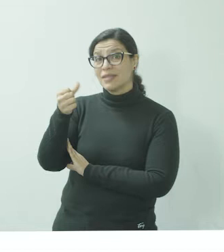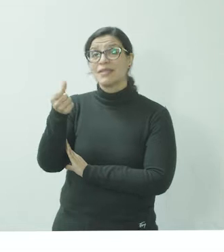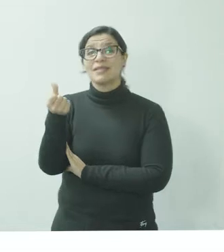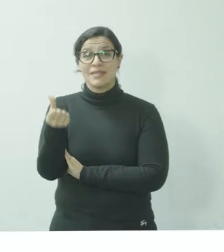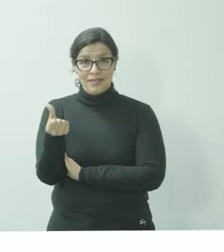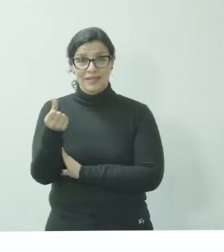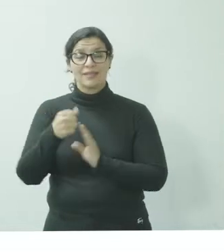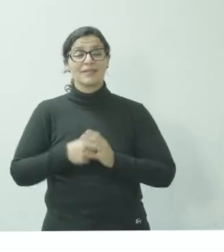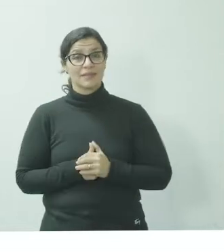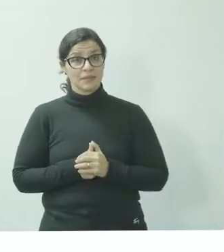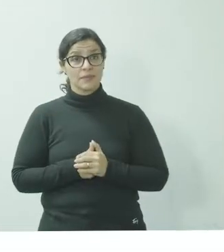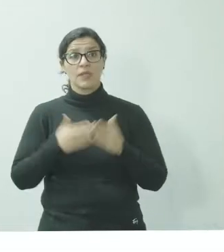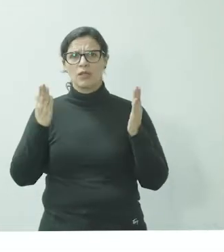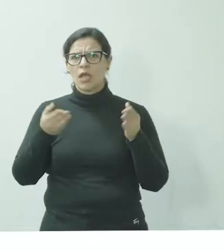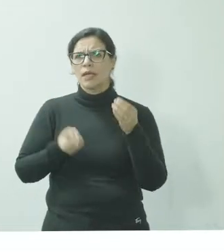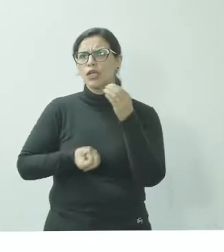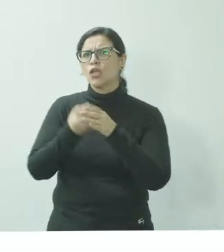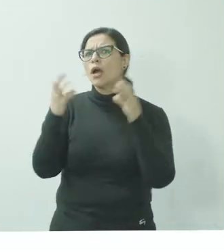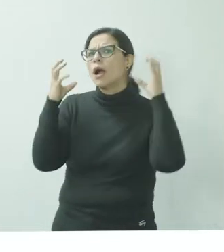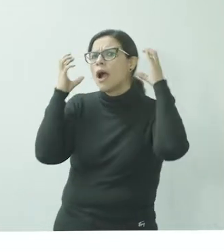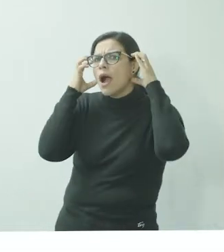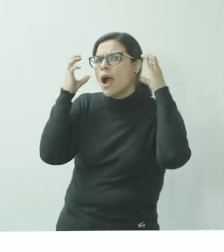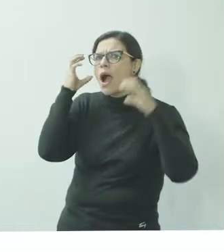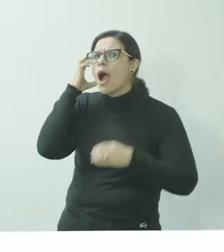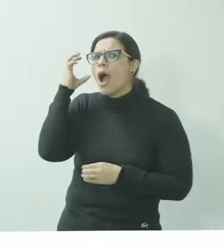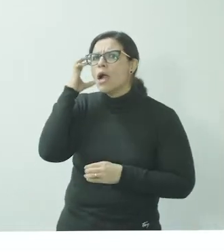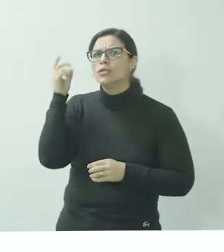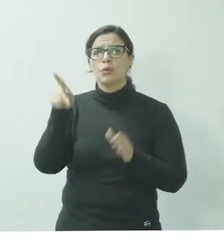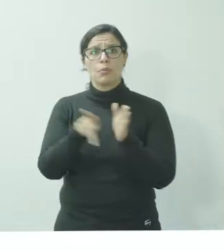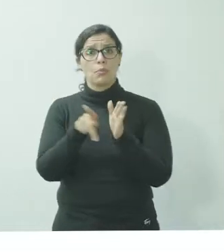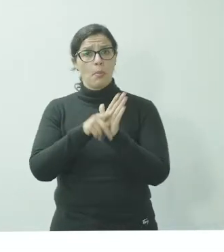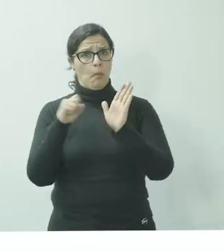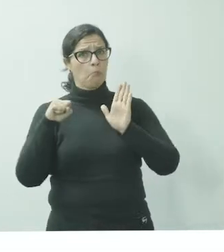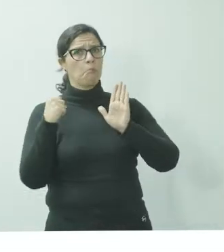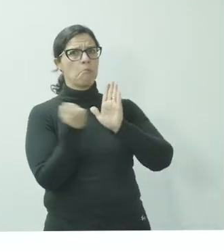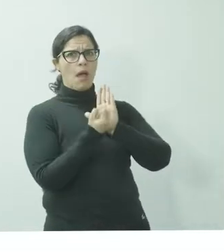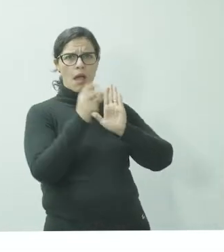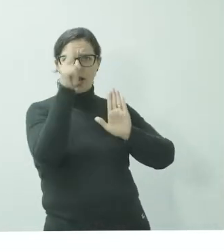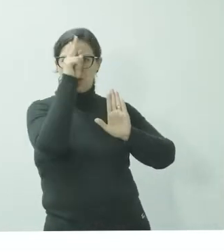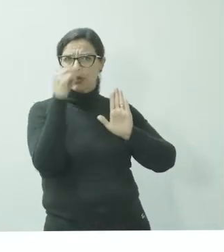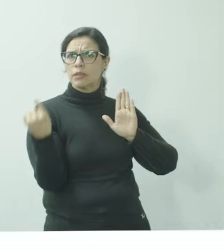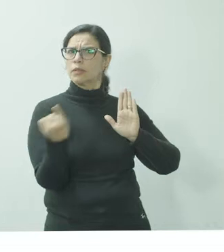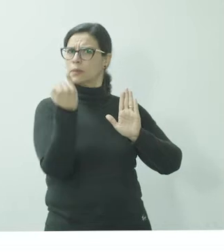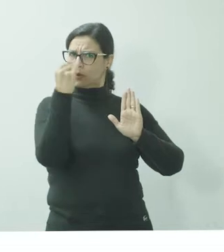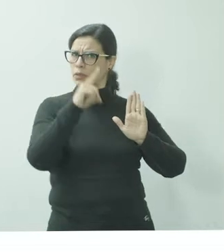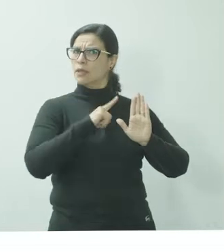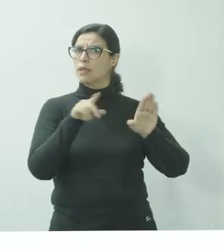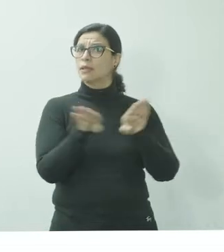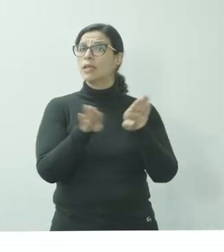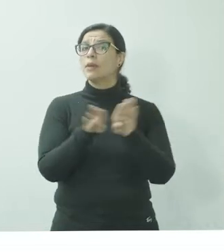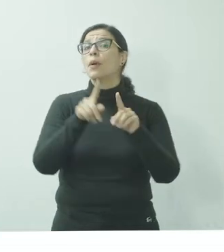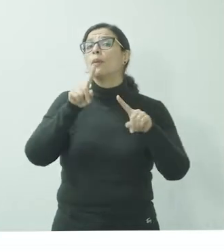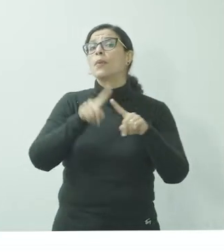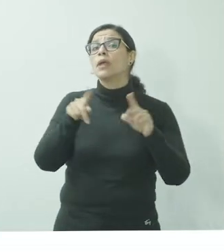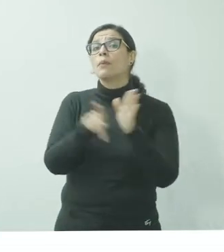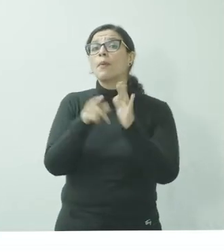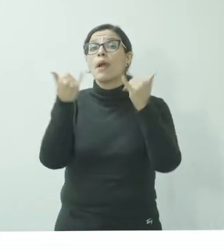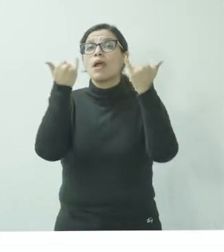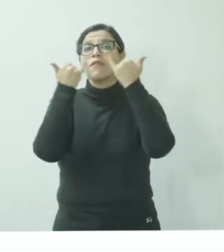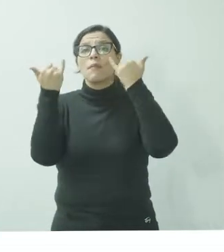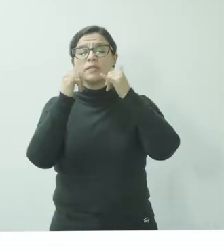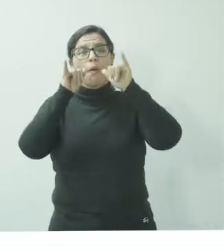1896 então o rádio também foi um Marco né na história principalmente na transmissão de